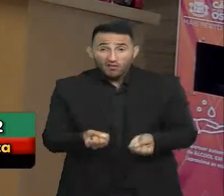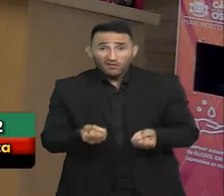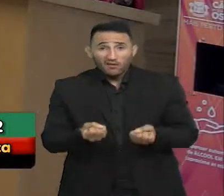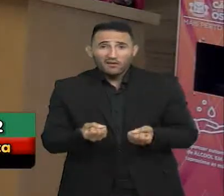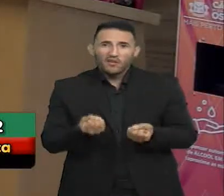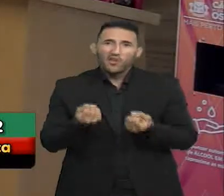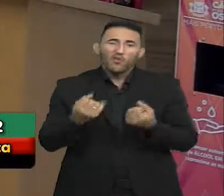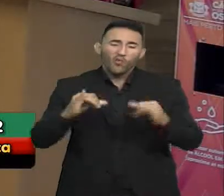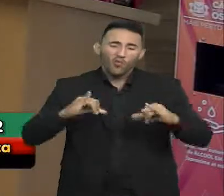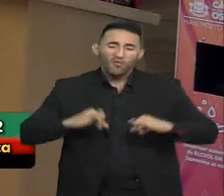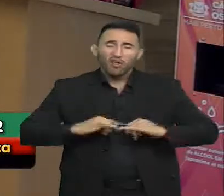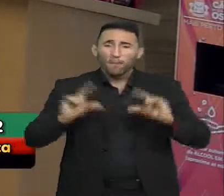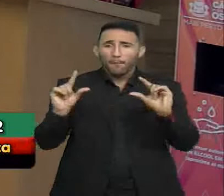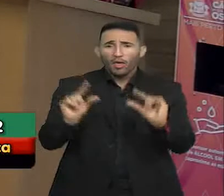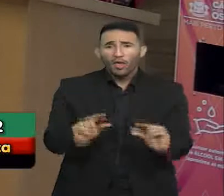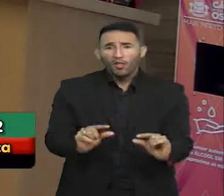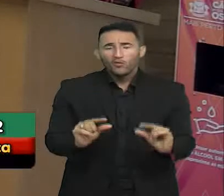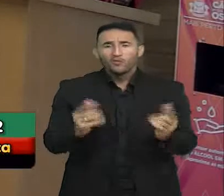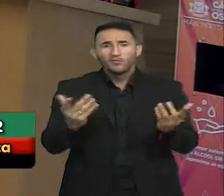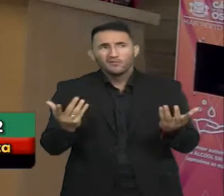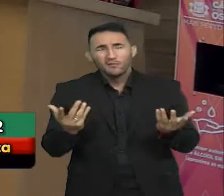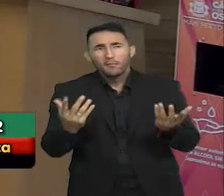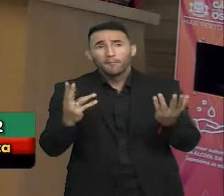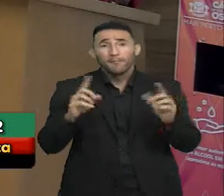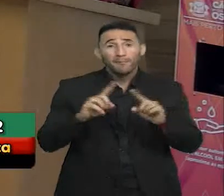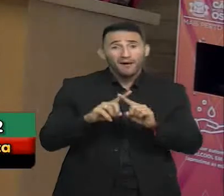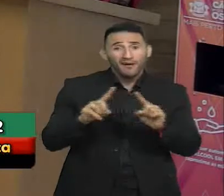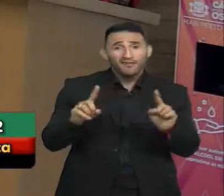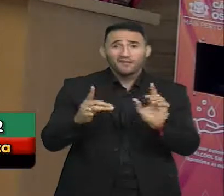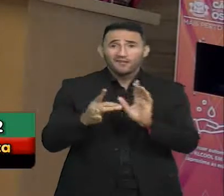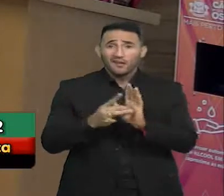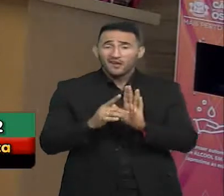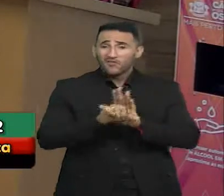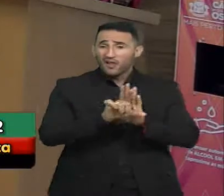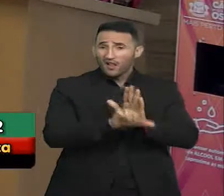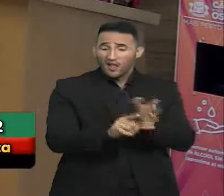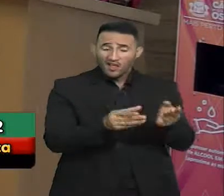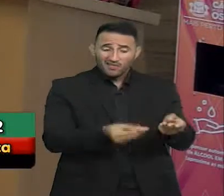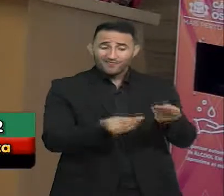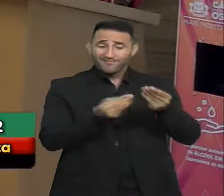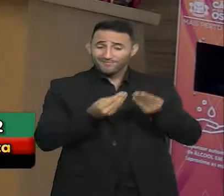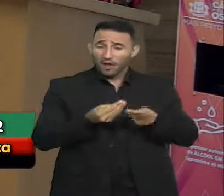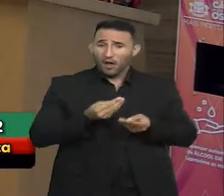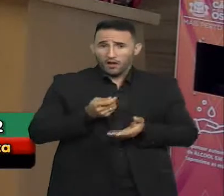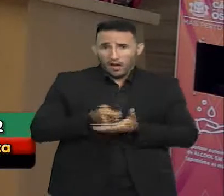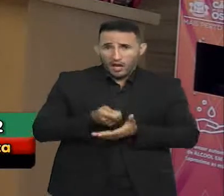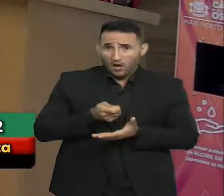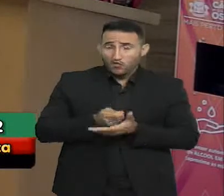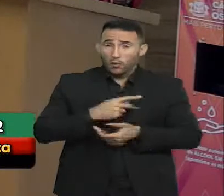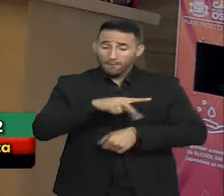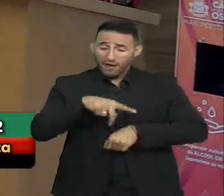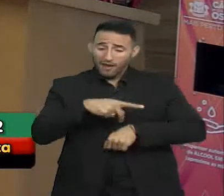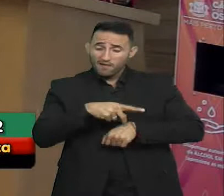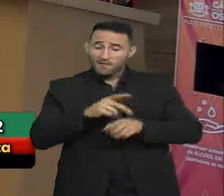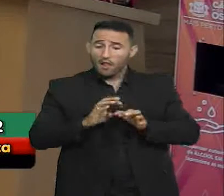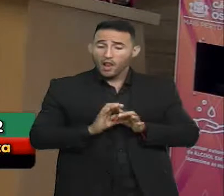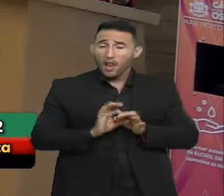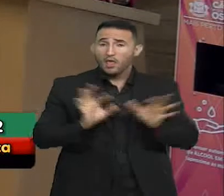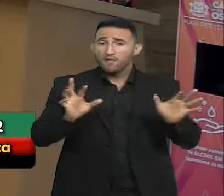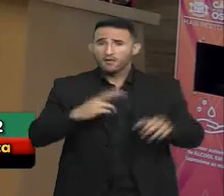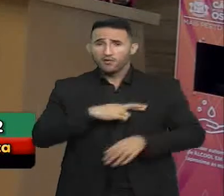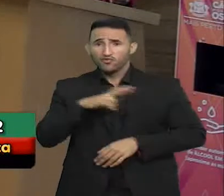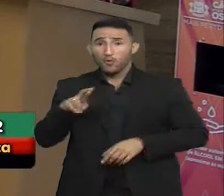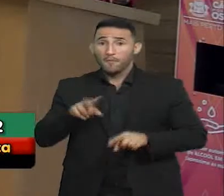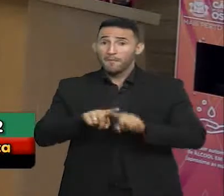sofra menos intolerância, quando a lei nos garante O Estado é laico, mas a